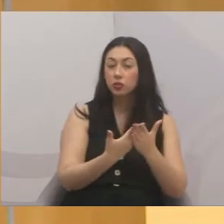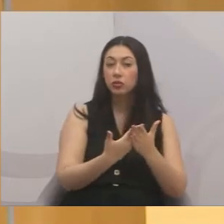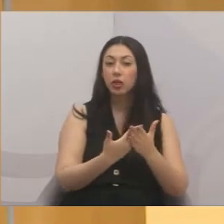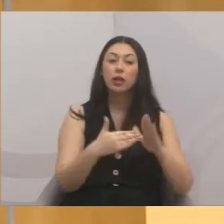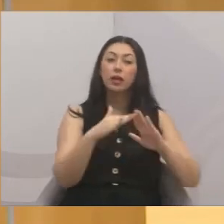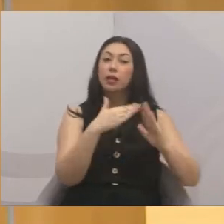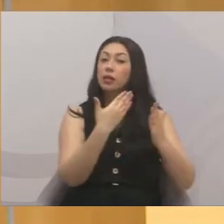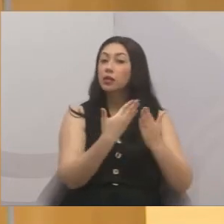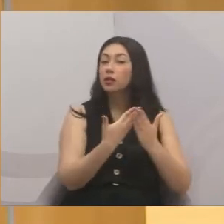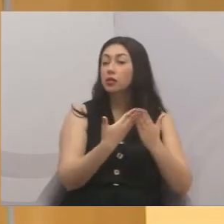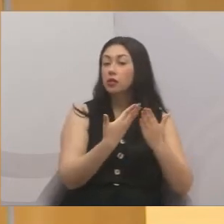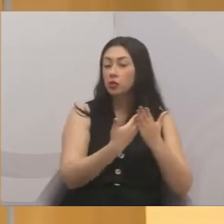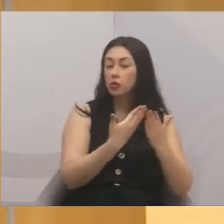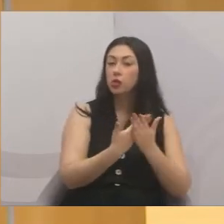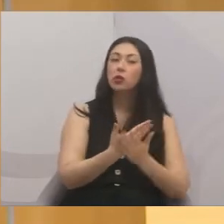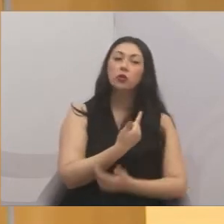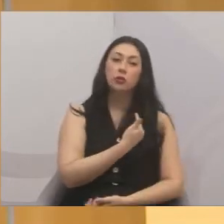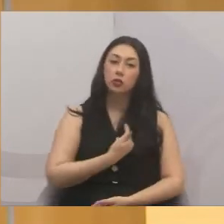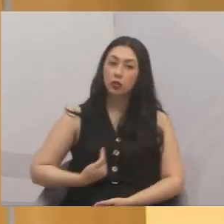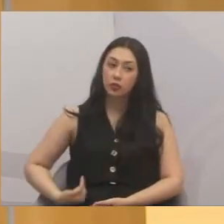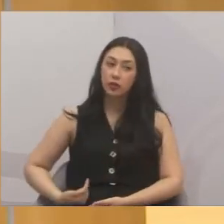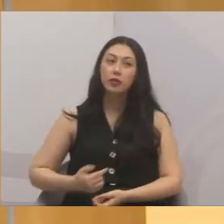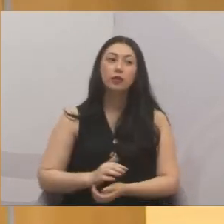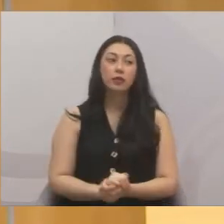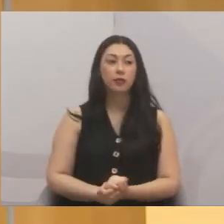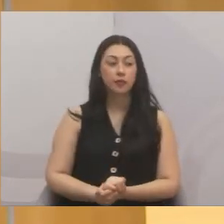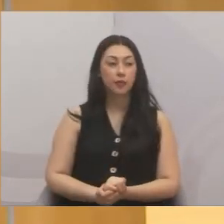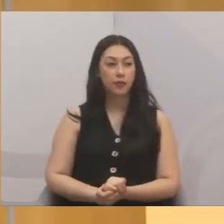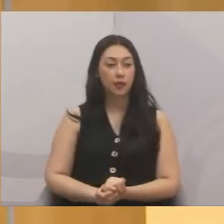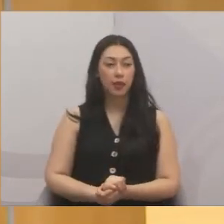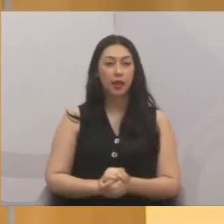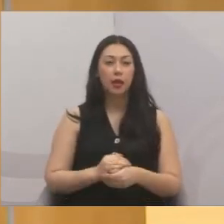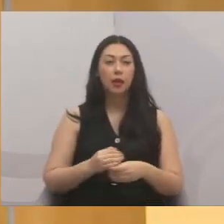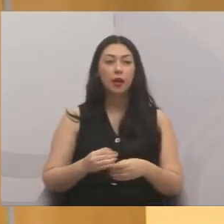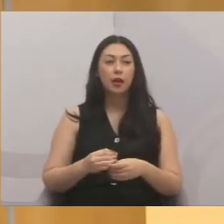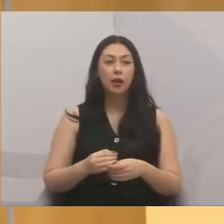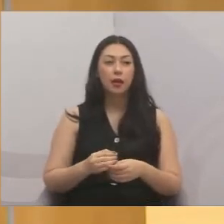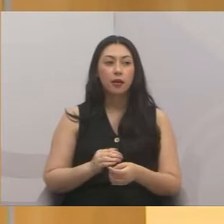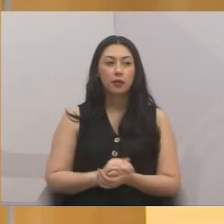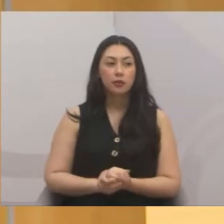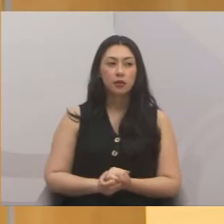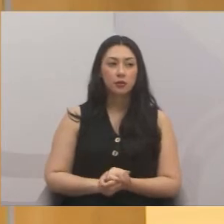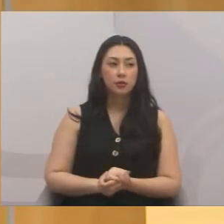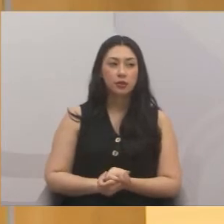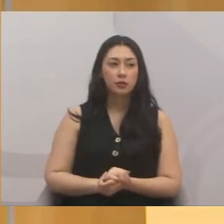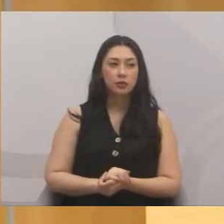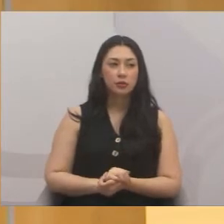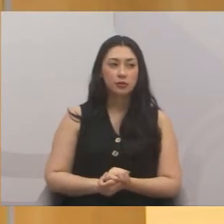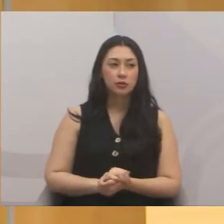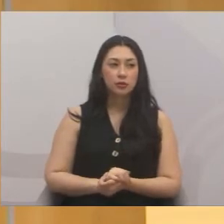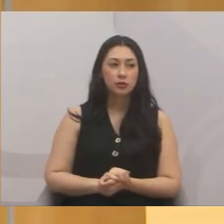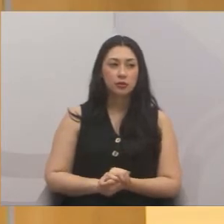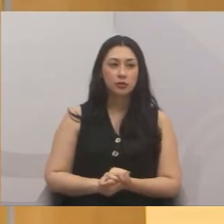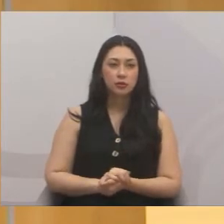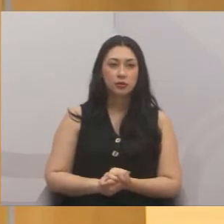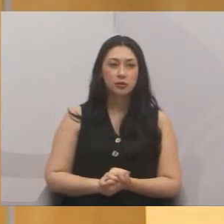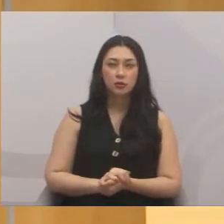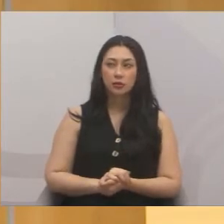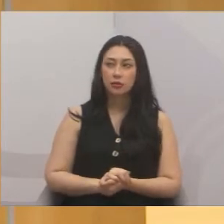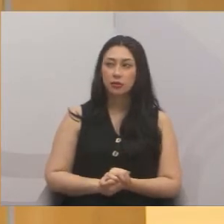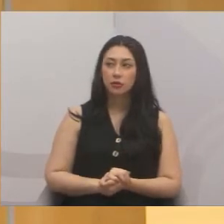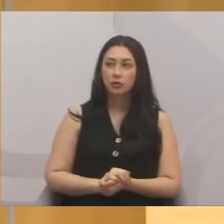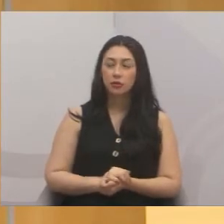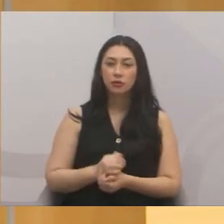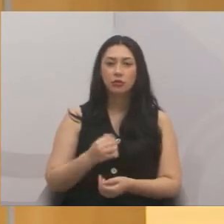49% hoje da população estudantil em faculdades, inseridas na faculdade, é do povo preto. Então, funciona.